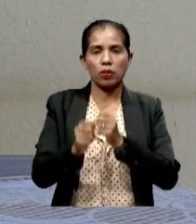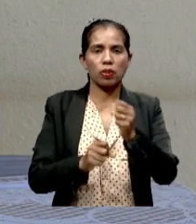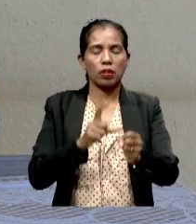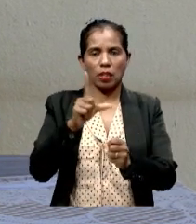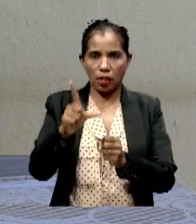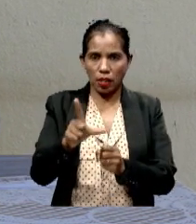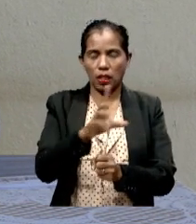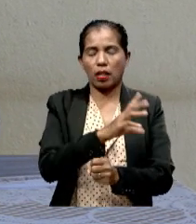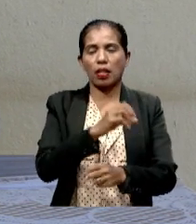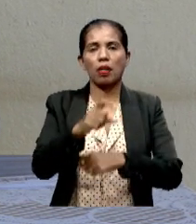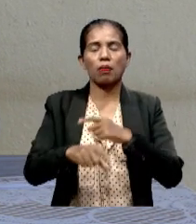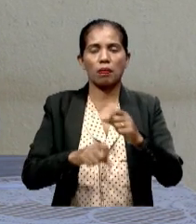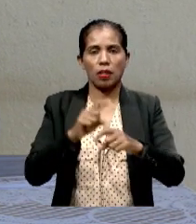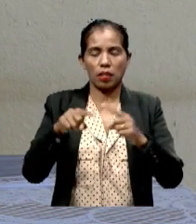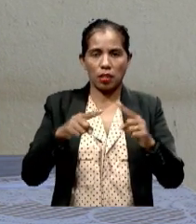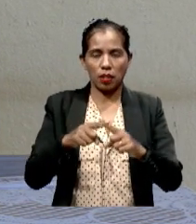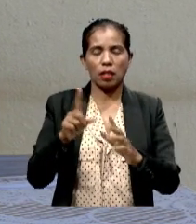lei idane em vigor.